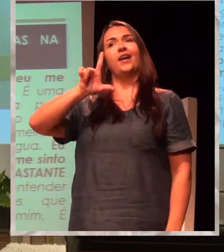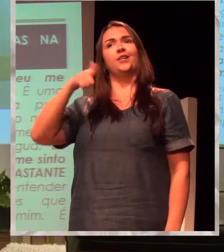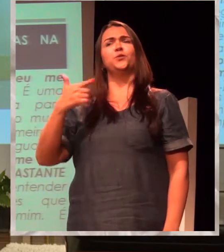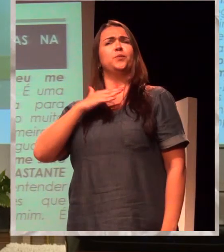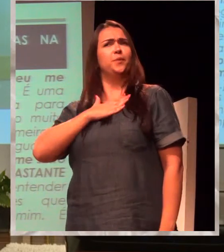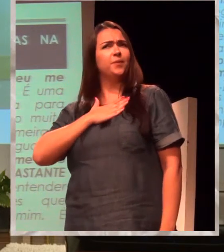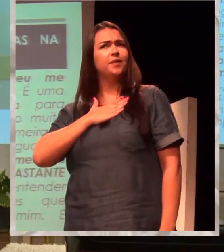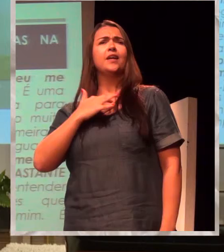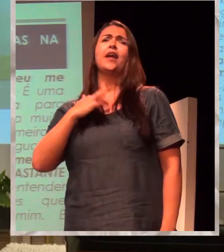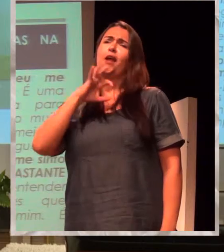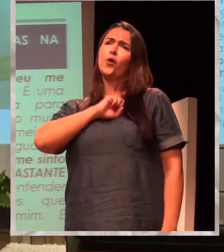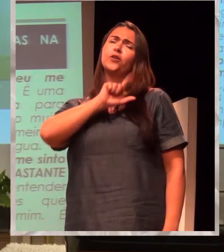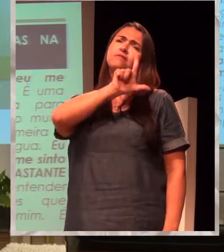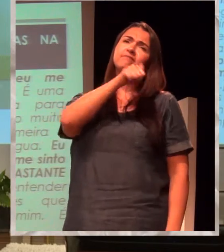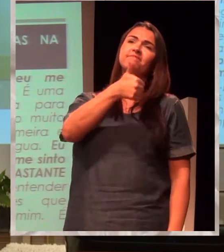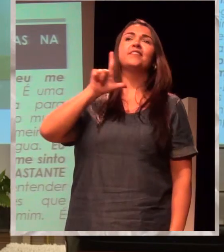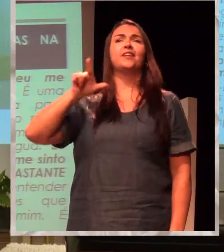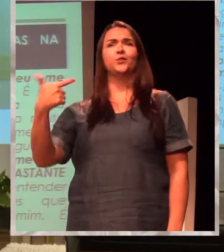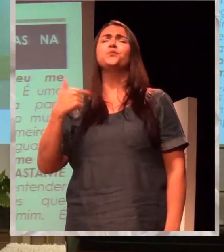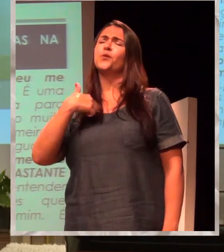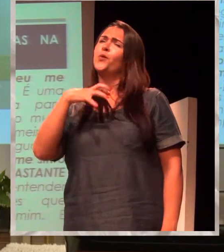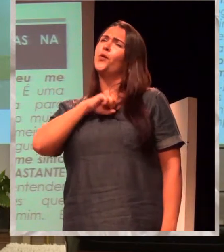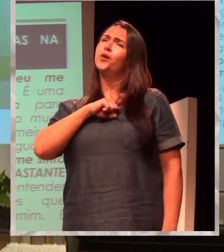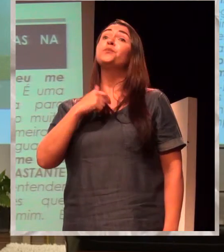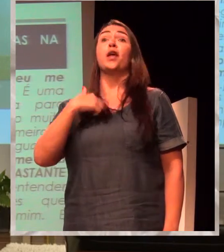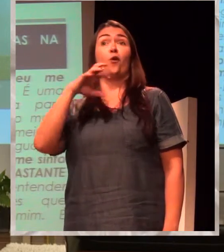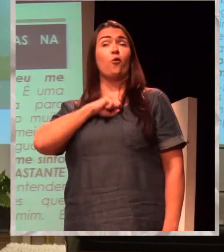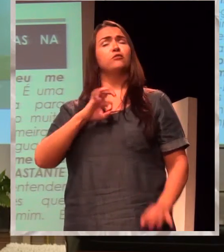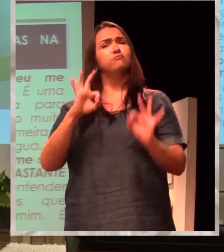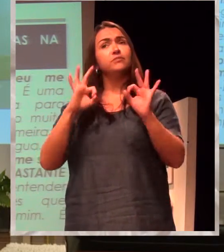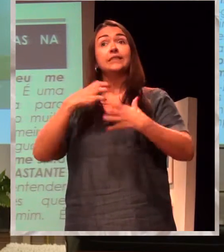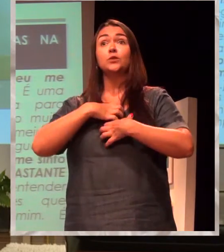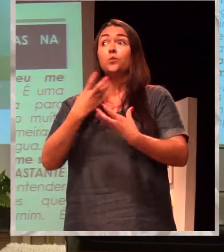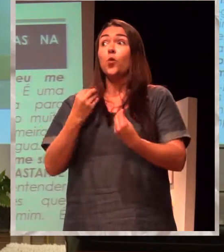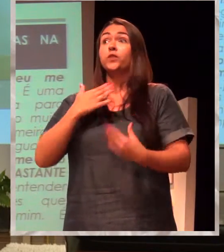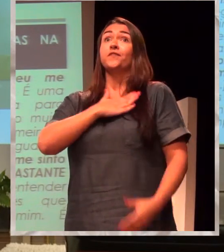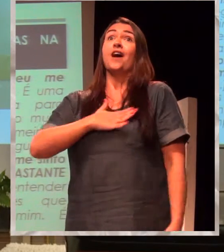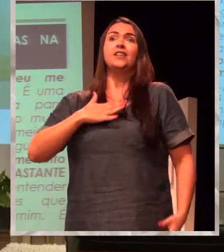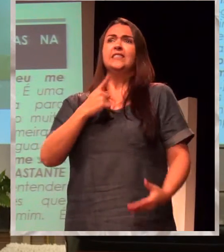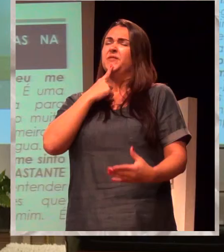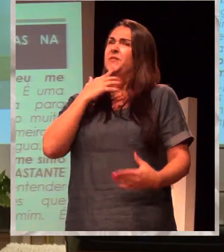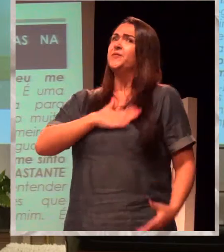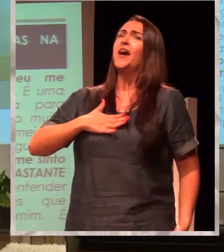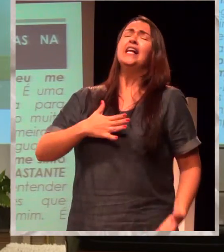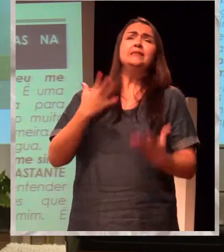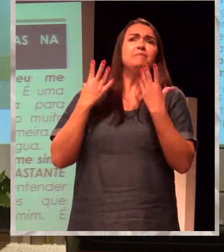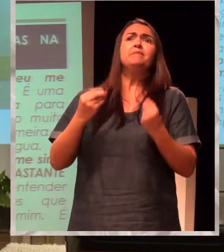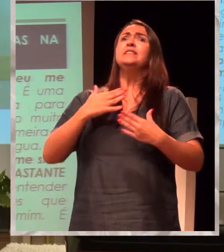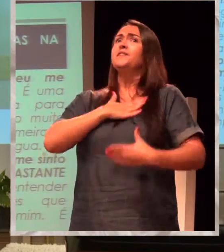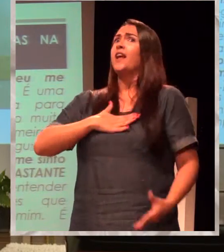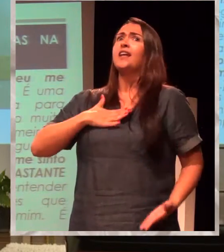eu gosto muito de falar na primeira e na segunda língua. Eu gosto bastante, me sinto muito feliz, bastante. Então, ele faz uma ênfase do